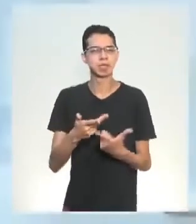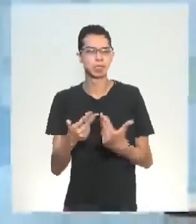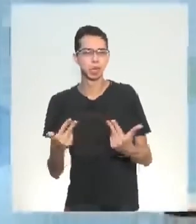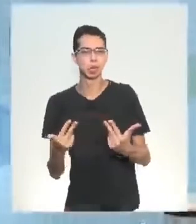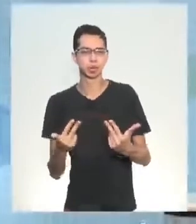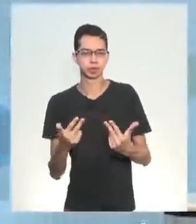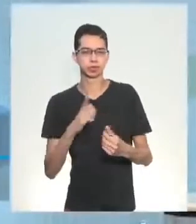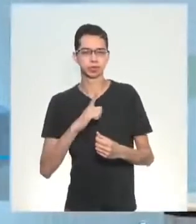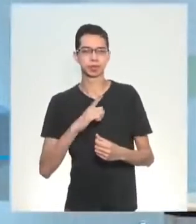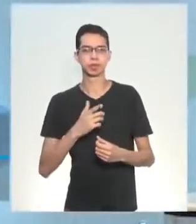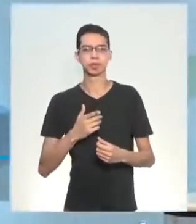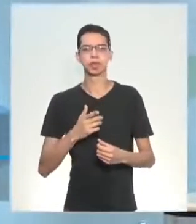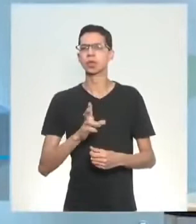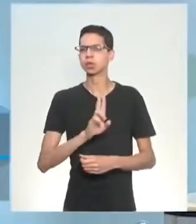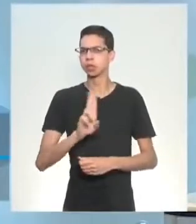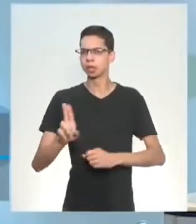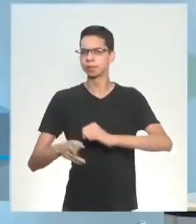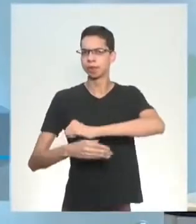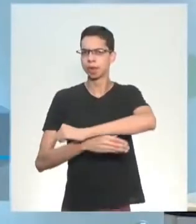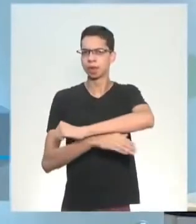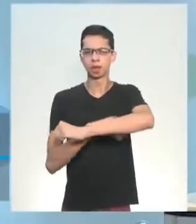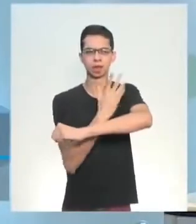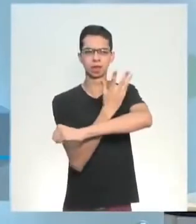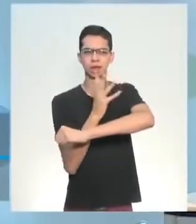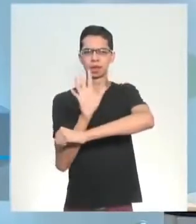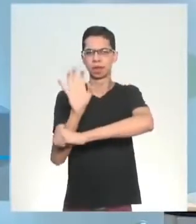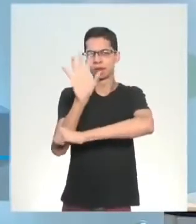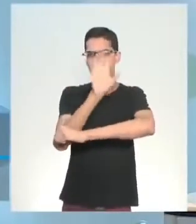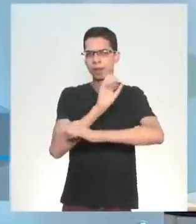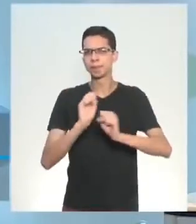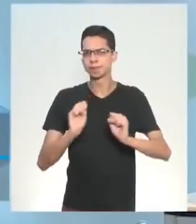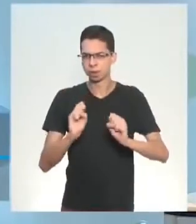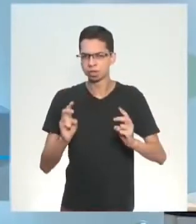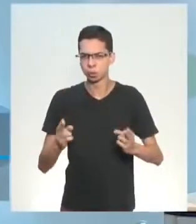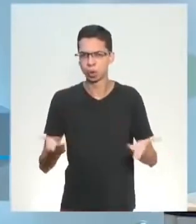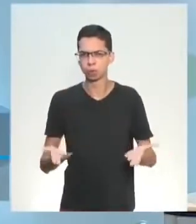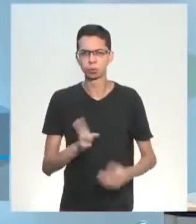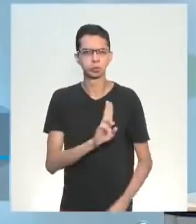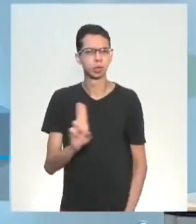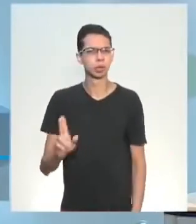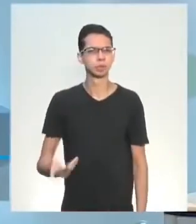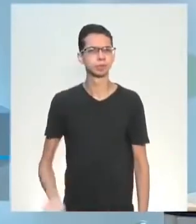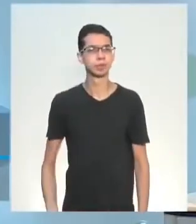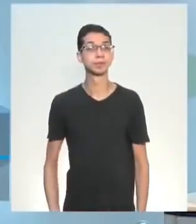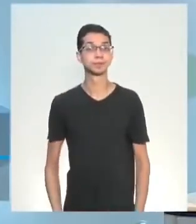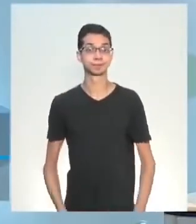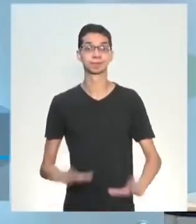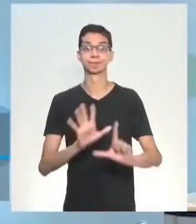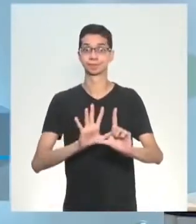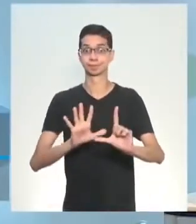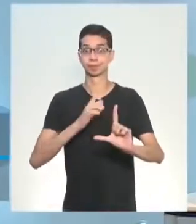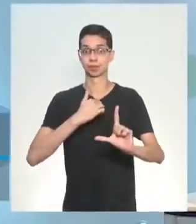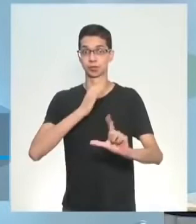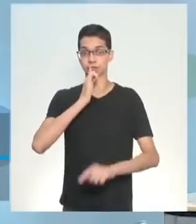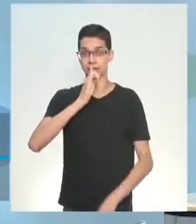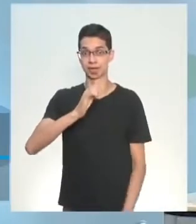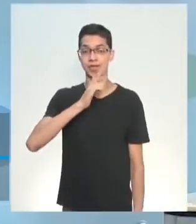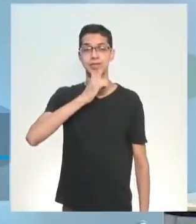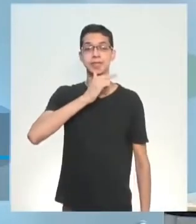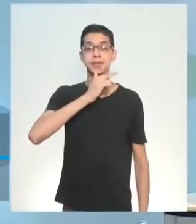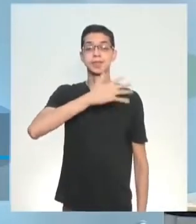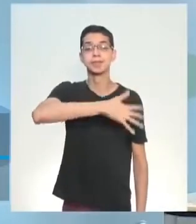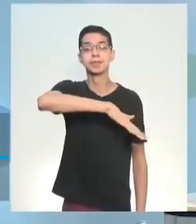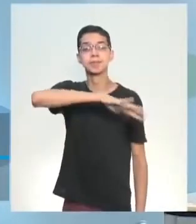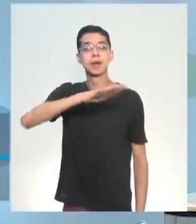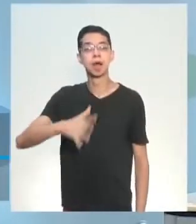alunos vão contribuir com a gente aí. Então, por exemplo, eu coloquei a imagem do ecossistema marinho, para você ter uma ideia.